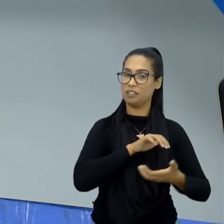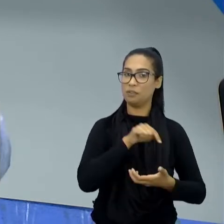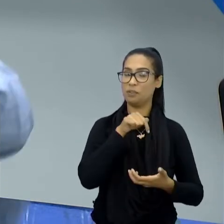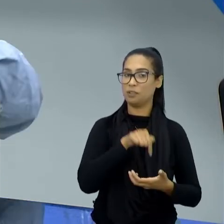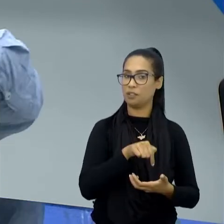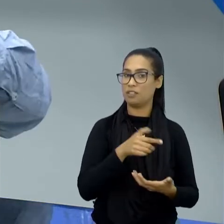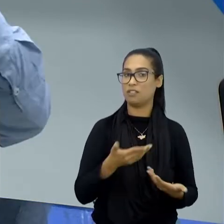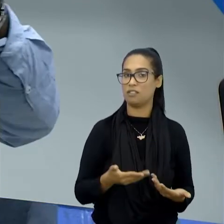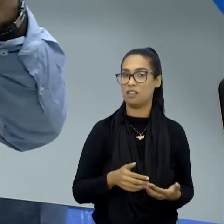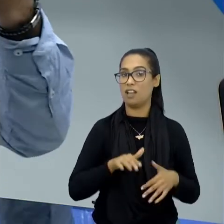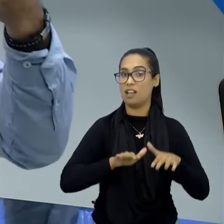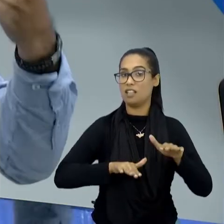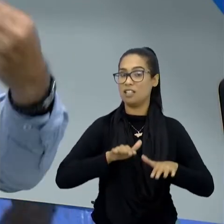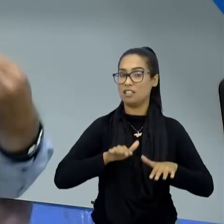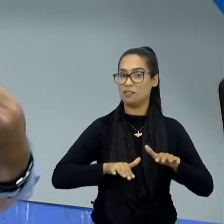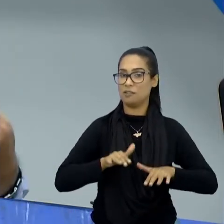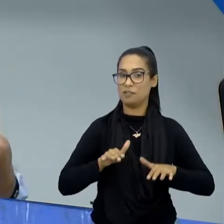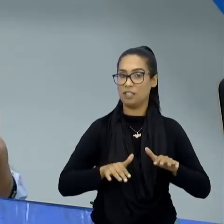revoluções, elas